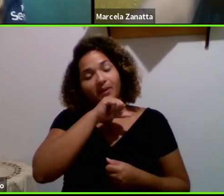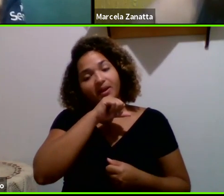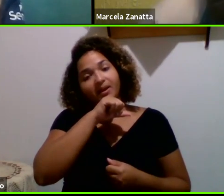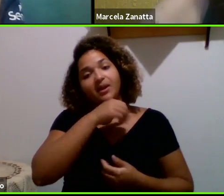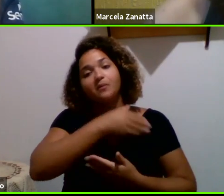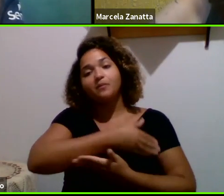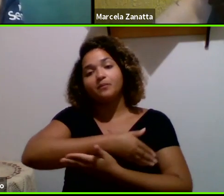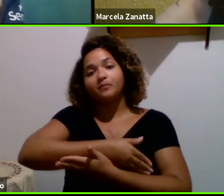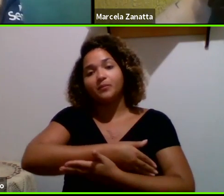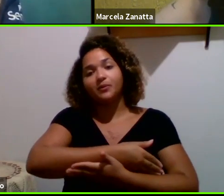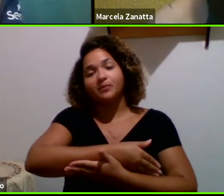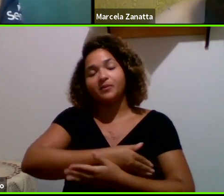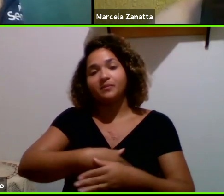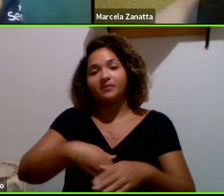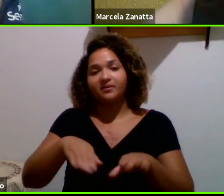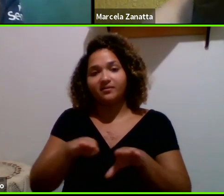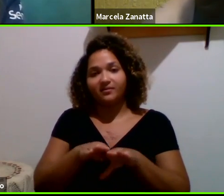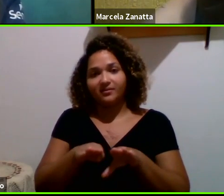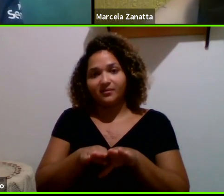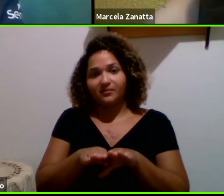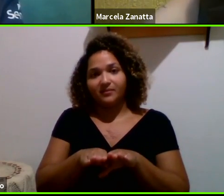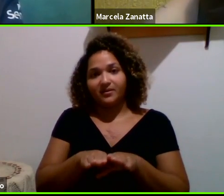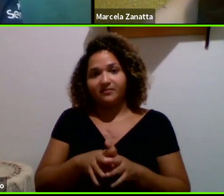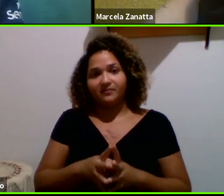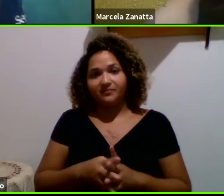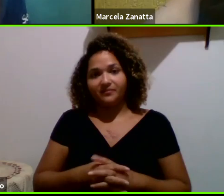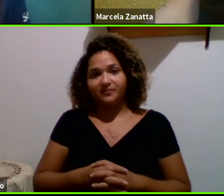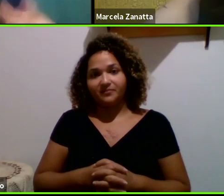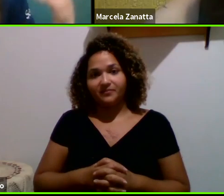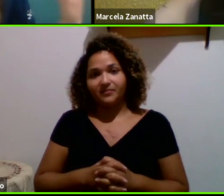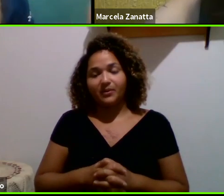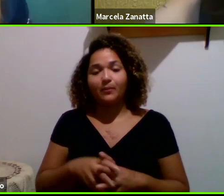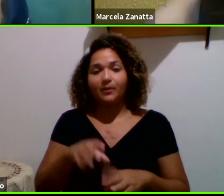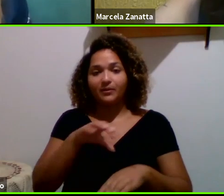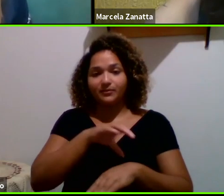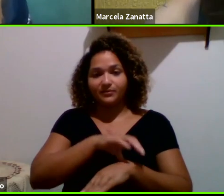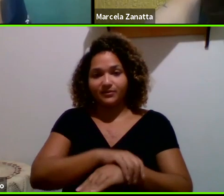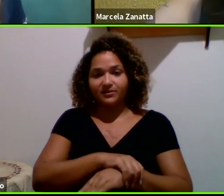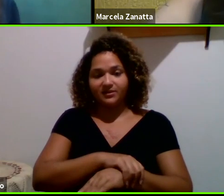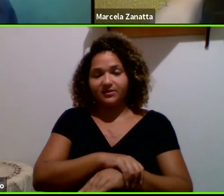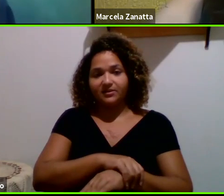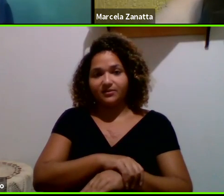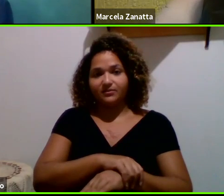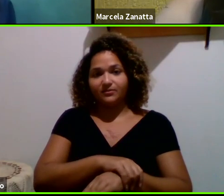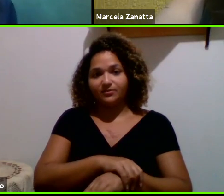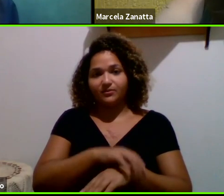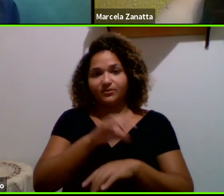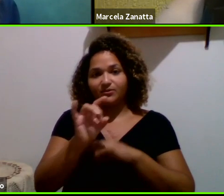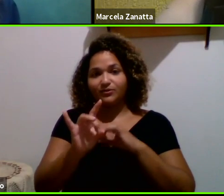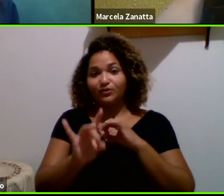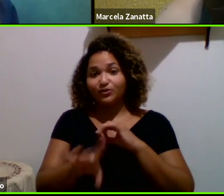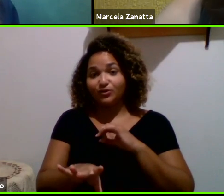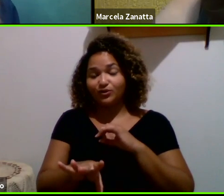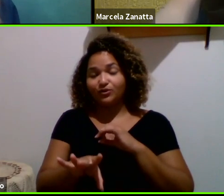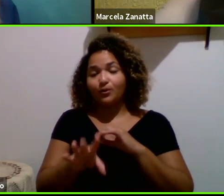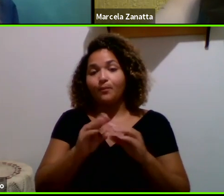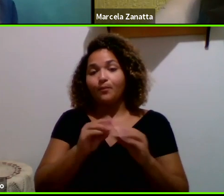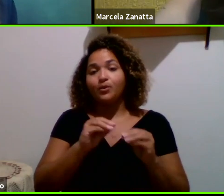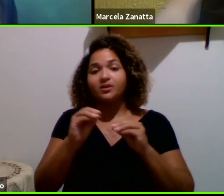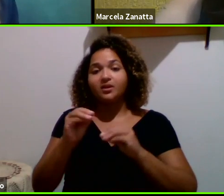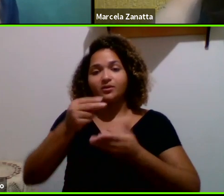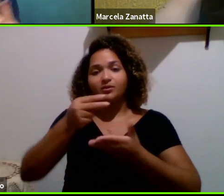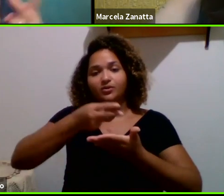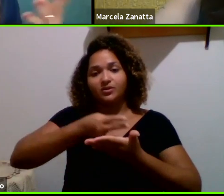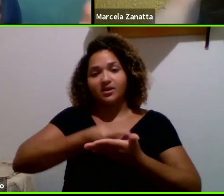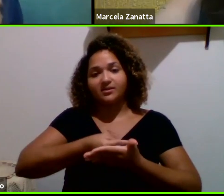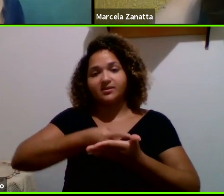nascimento, quando a gente promove um parto seguro, um parto assertivo, somente mudando a posição dessa mulher. Então,